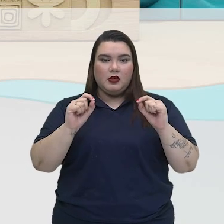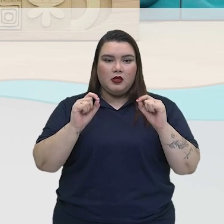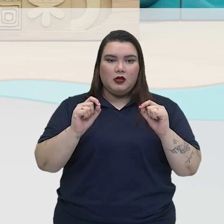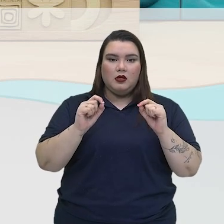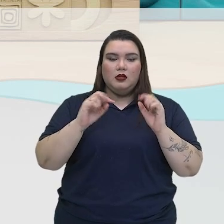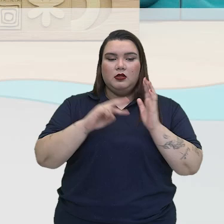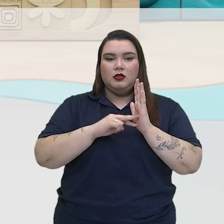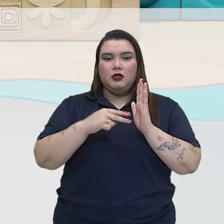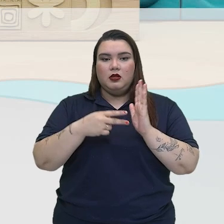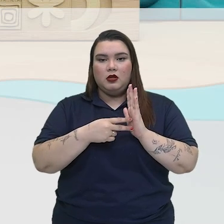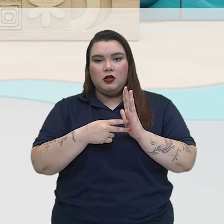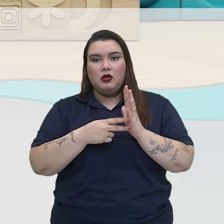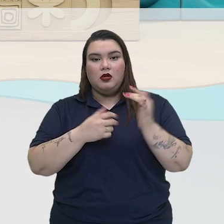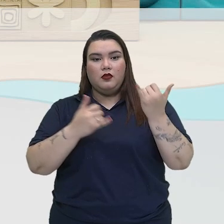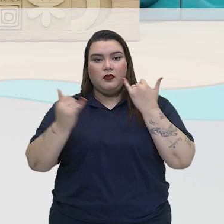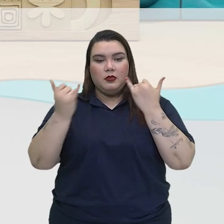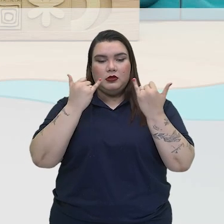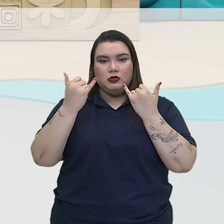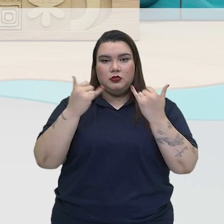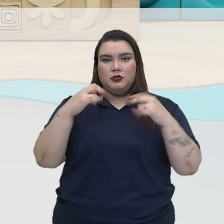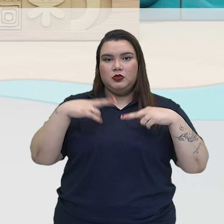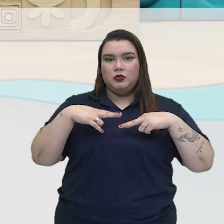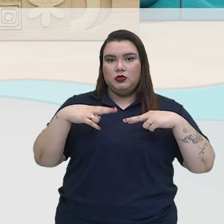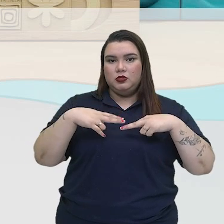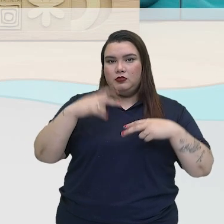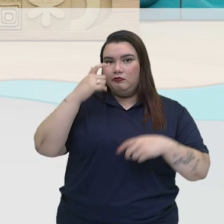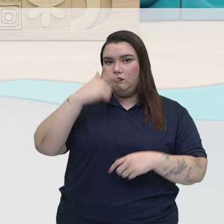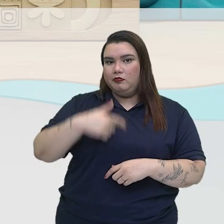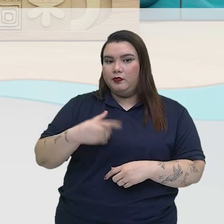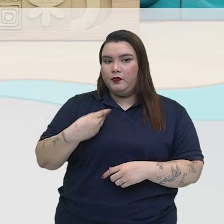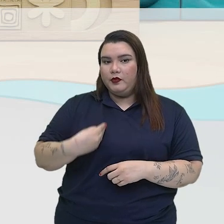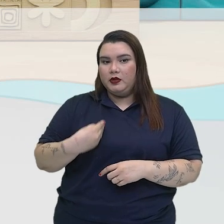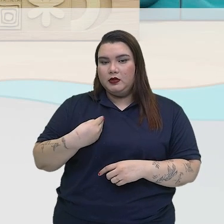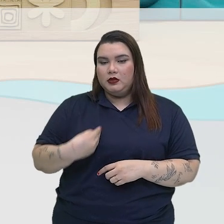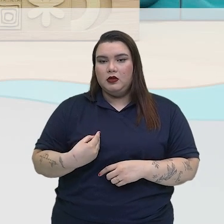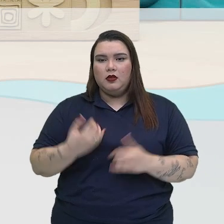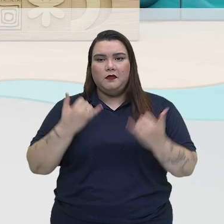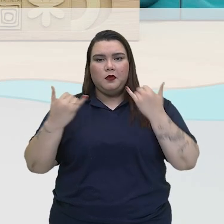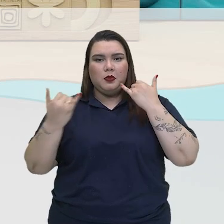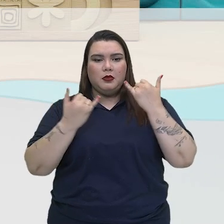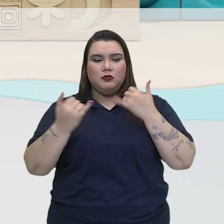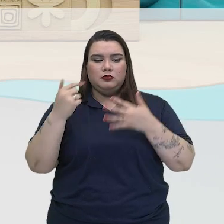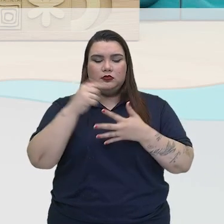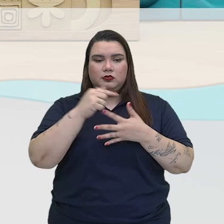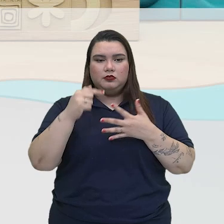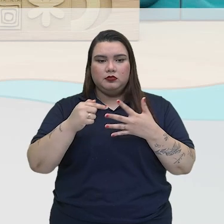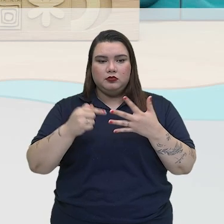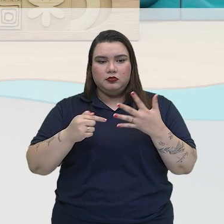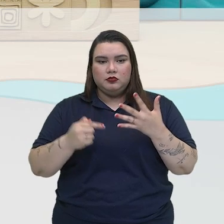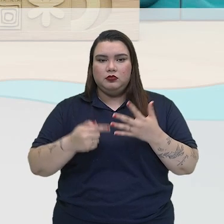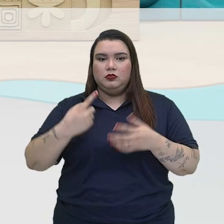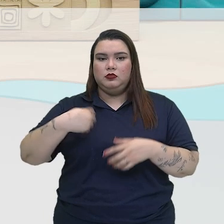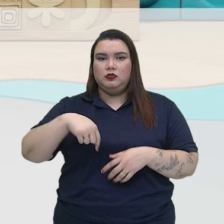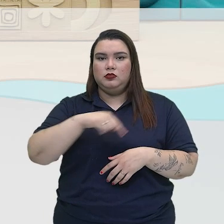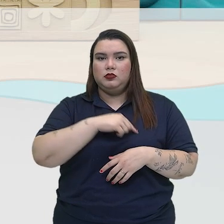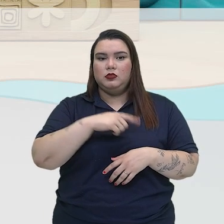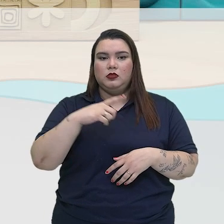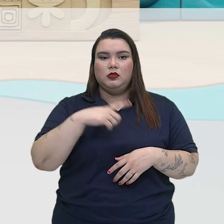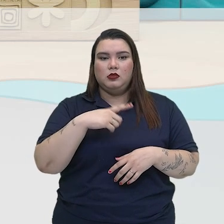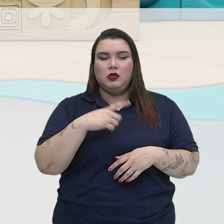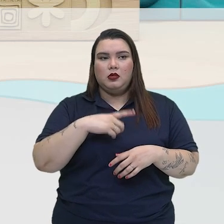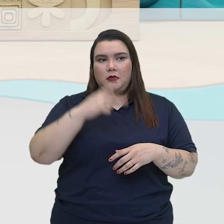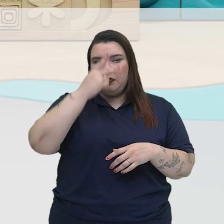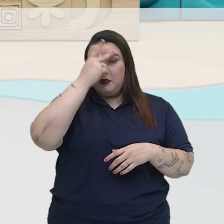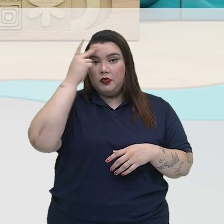information means, significa, informações pessoais. Essas informações são aquelas que nós fornecemos